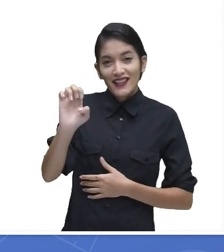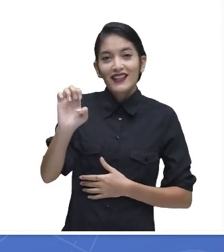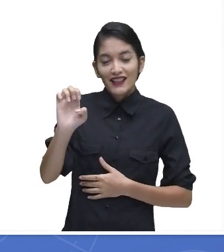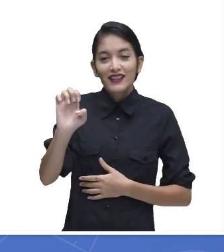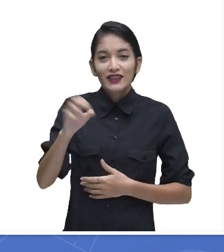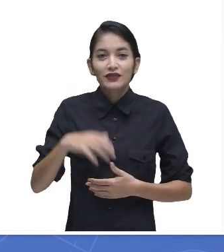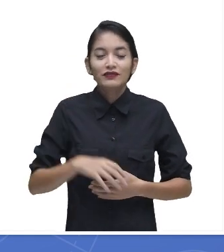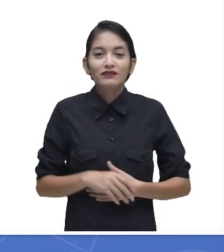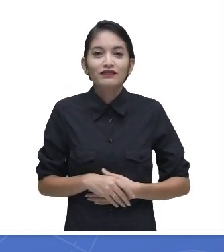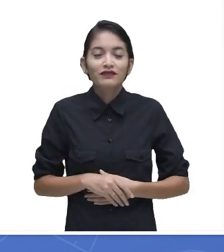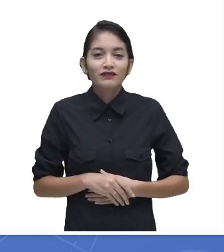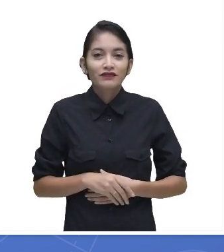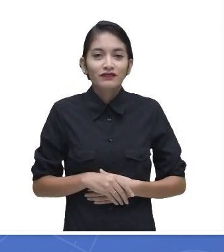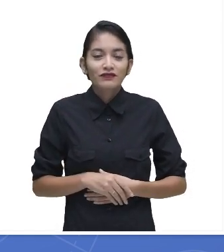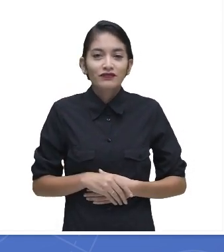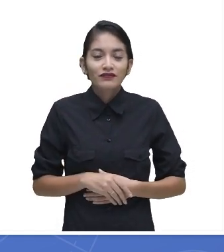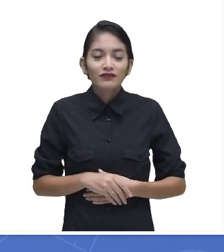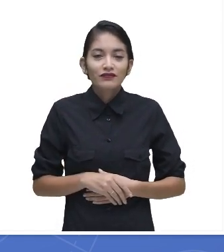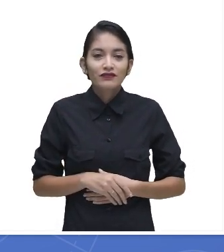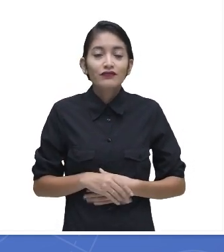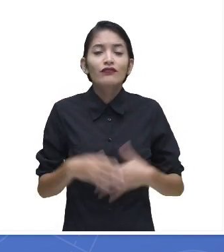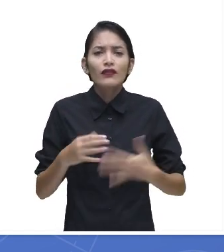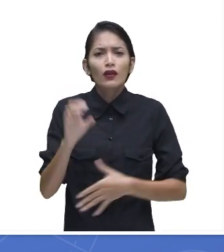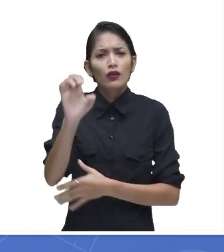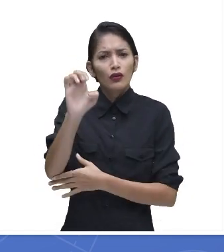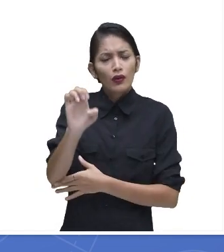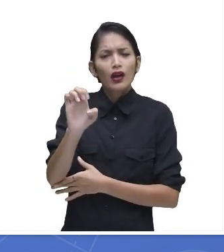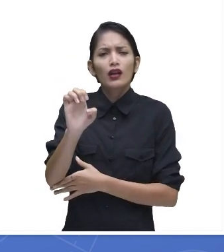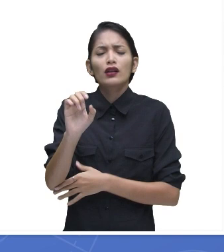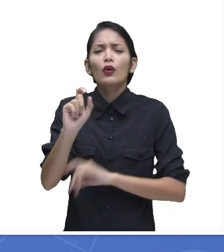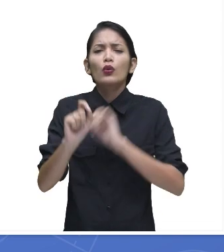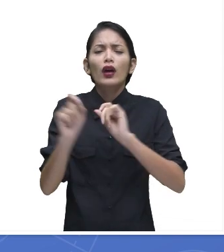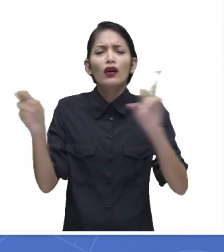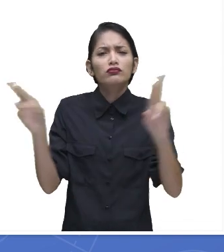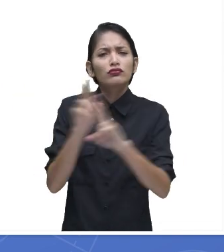né? É a letra E que está relacionada ali